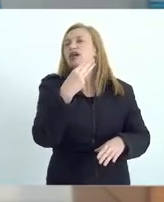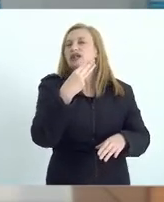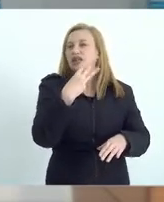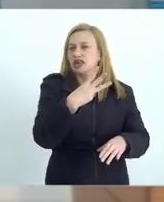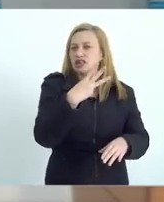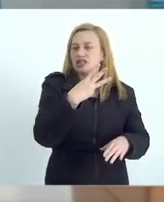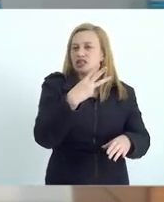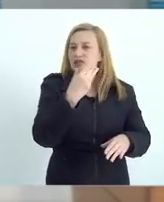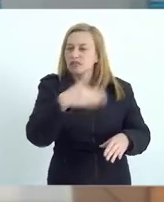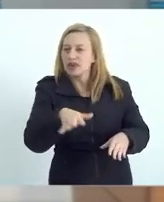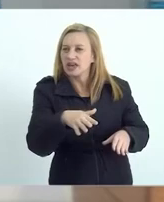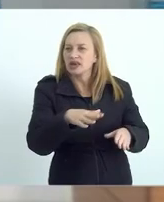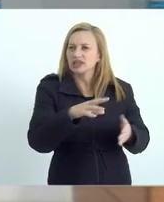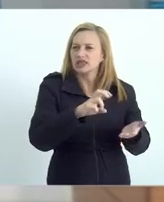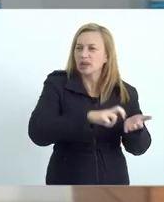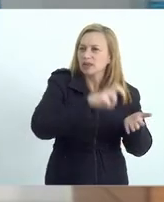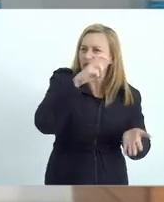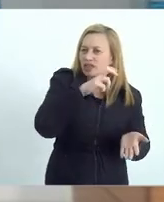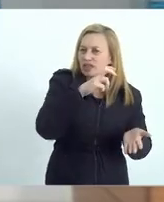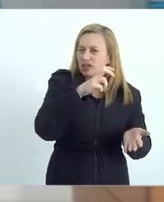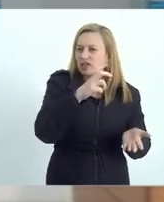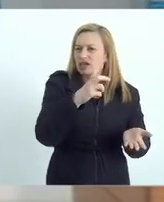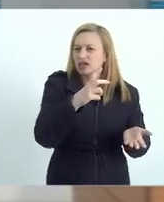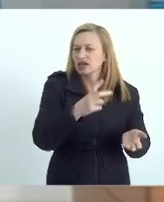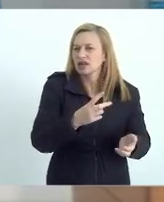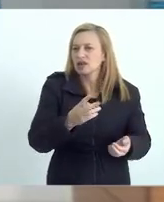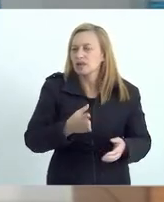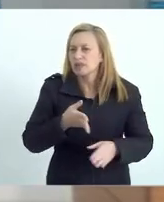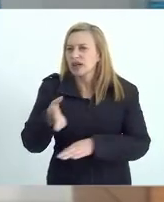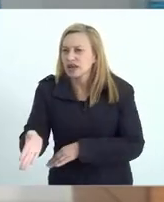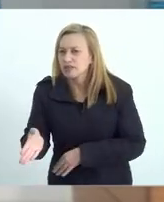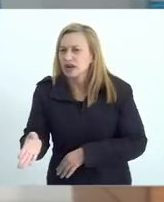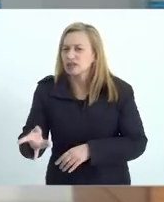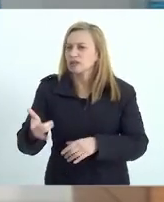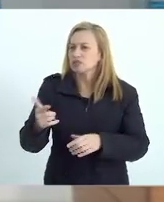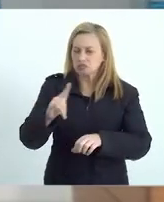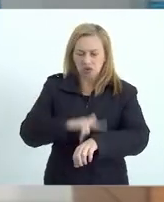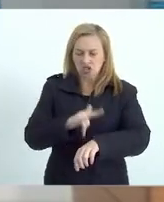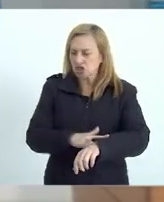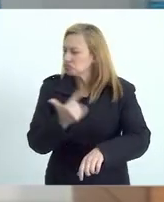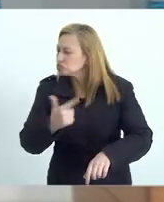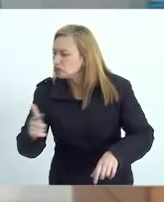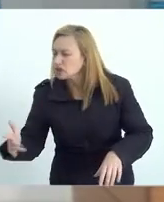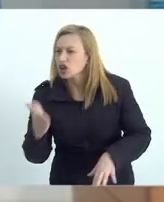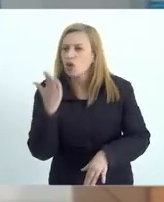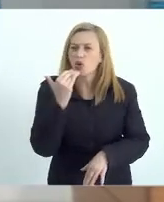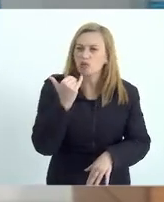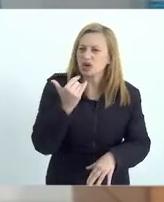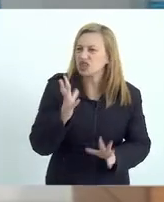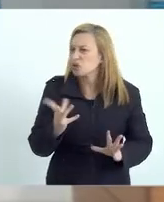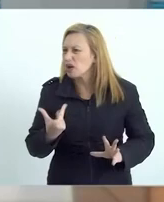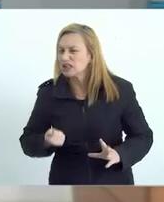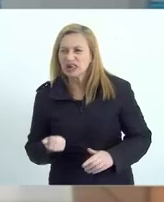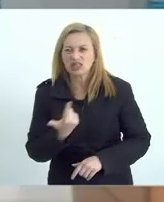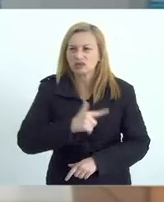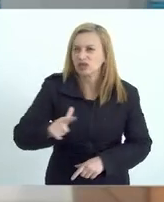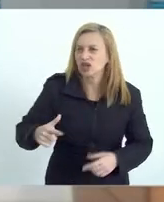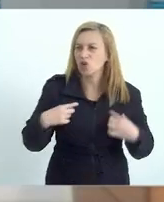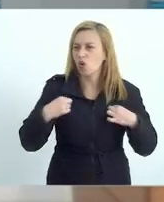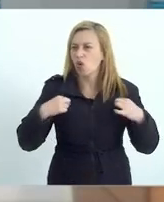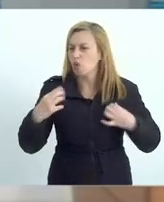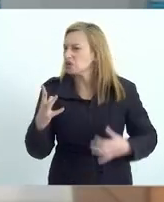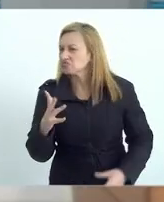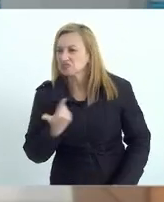serviço sem banheiro sem Alimentação adequada sem uniforme adequado